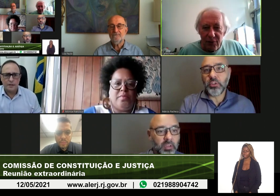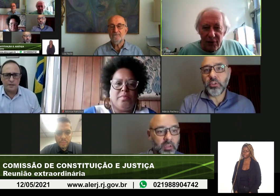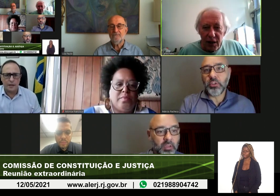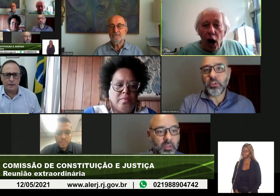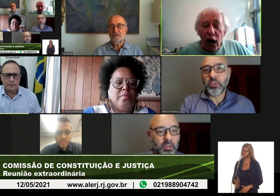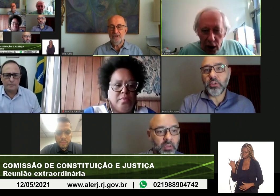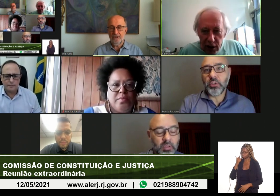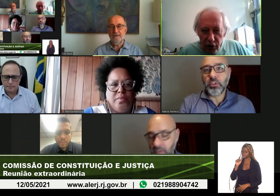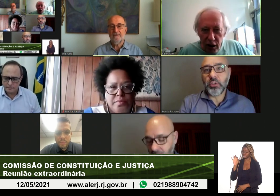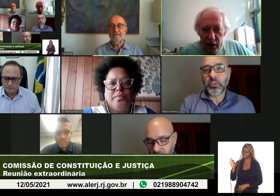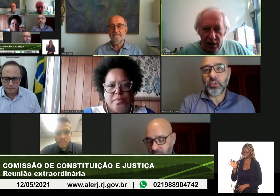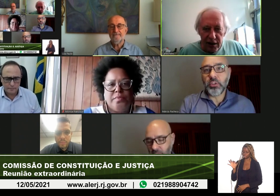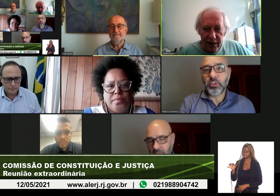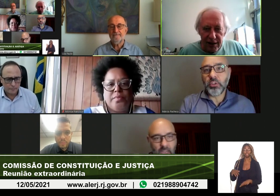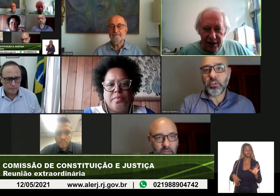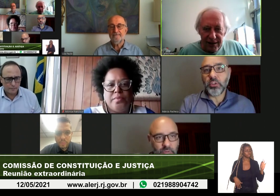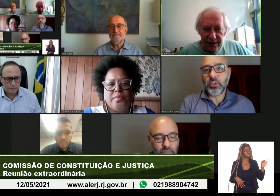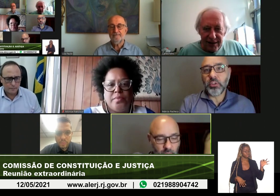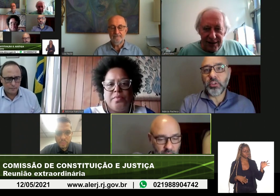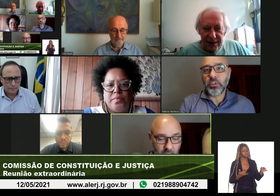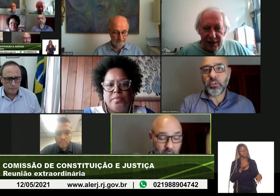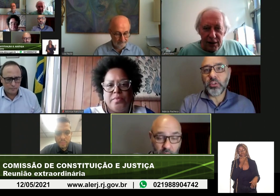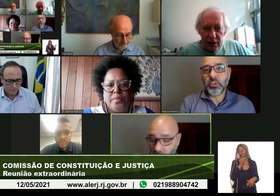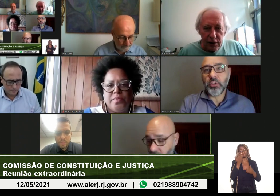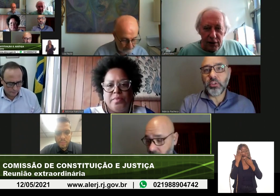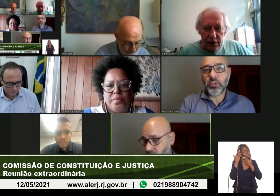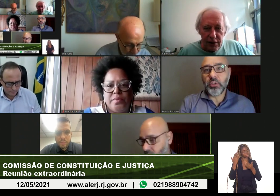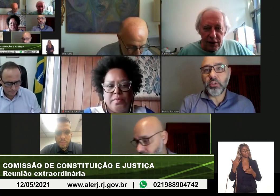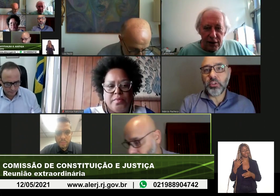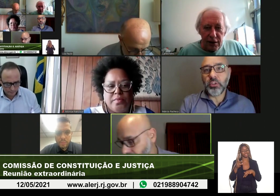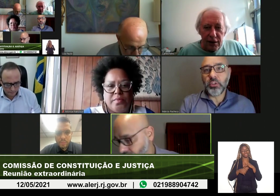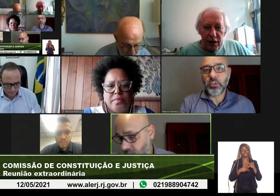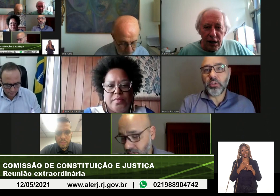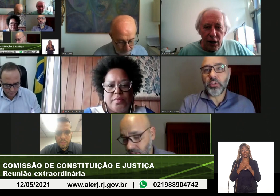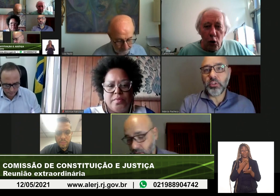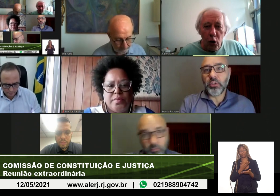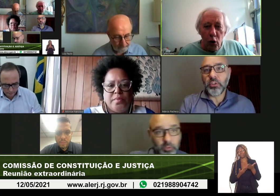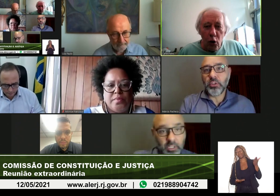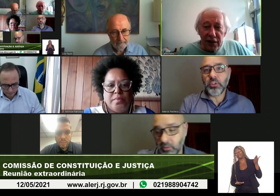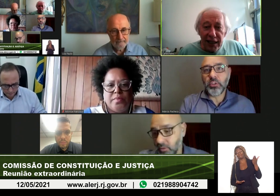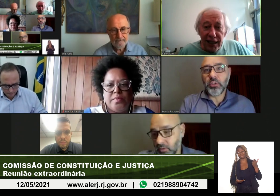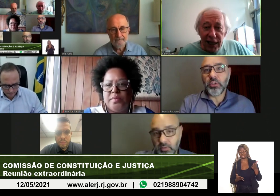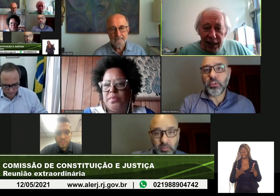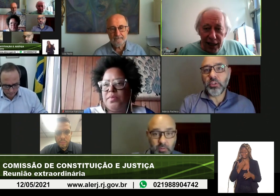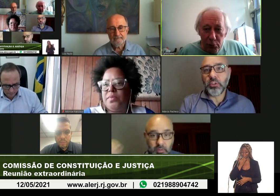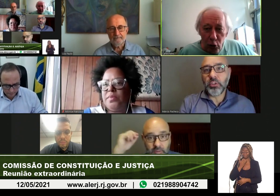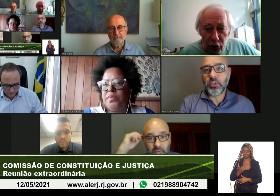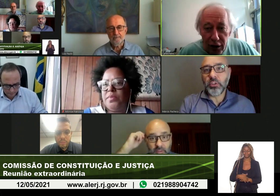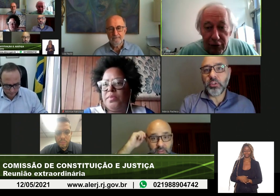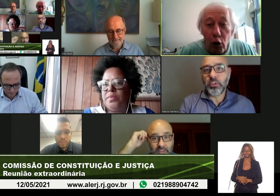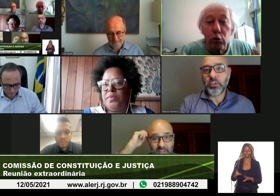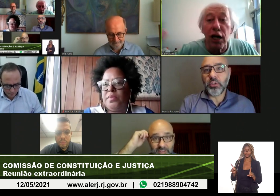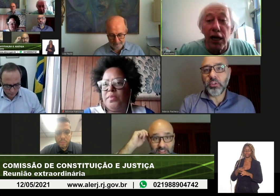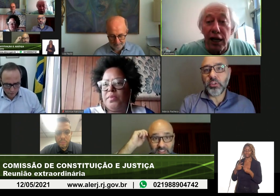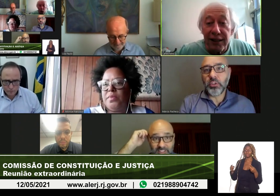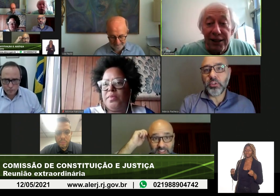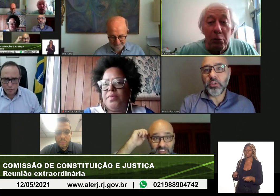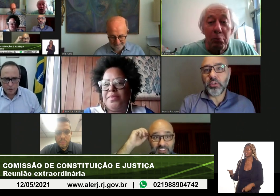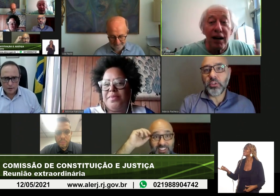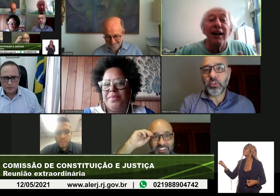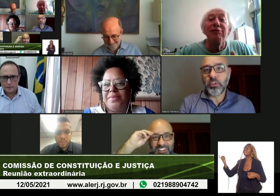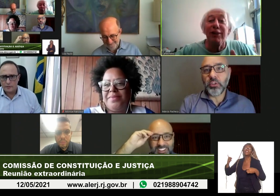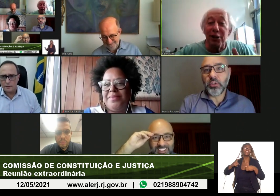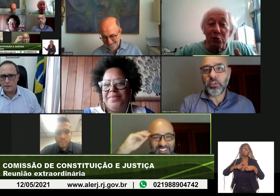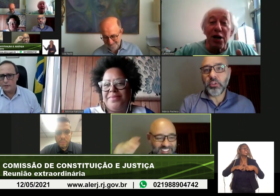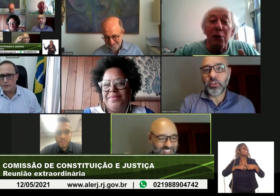ouvem? Sim. Agora sim. Obrigado, desculpa, caiu minha conexão completamente. Ô, Márcio, tem que cantar aquela música. Voltei